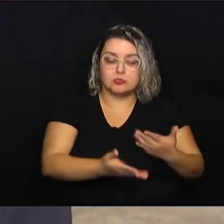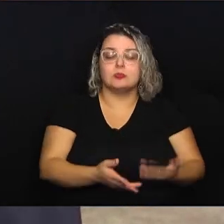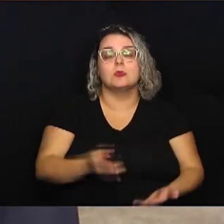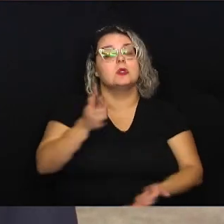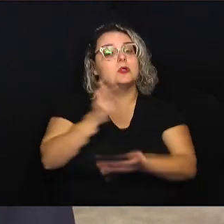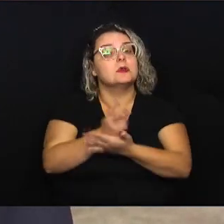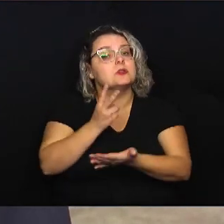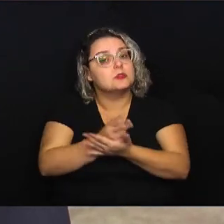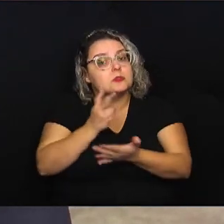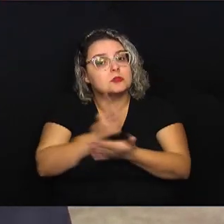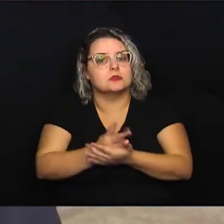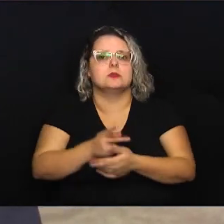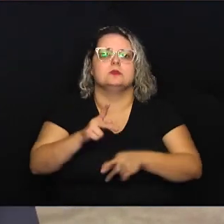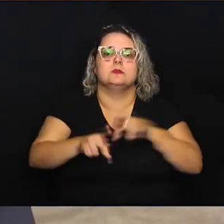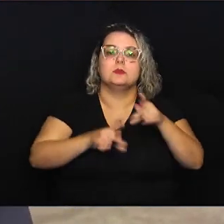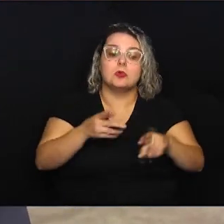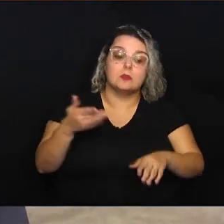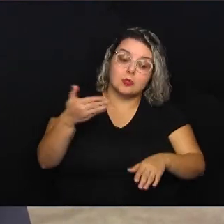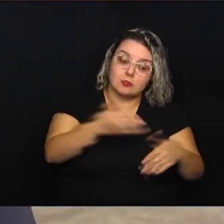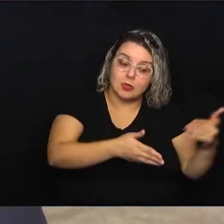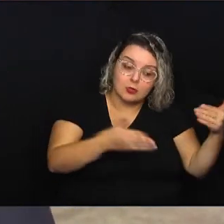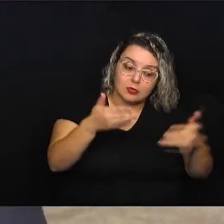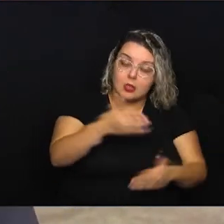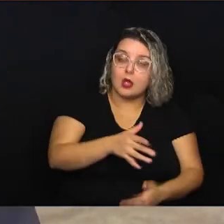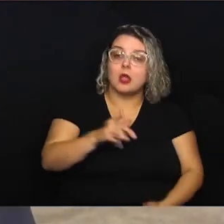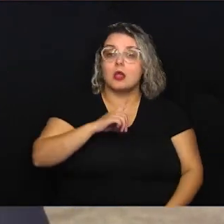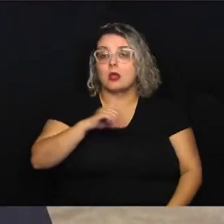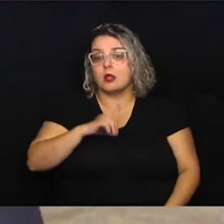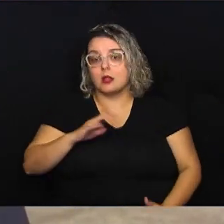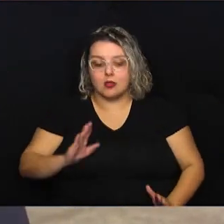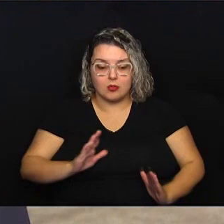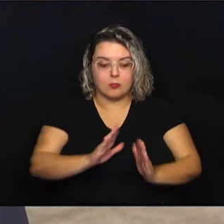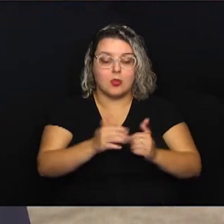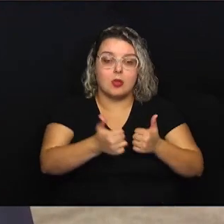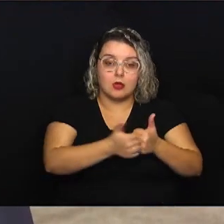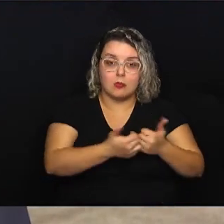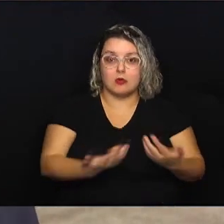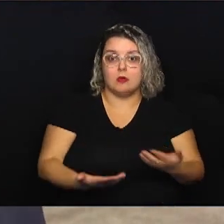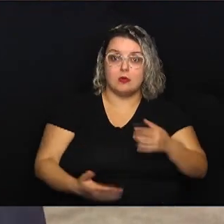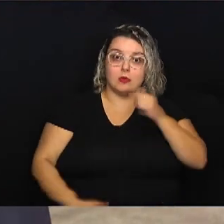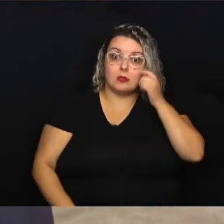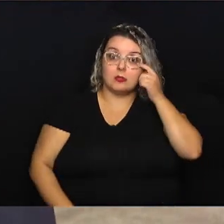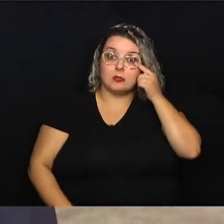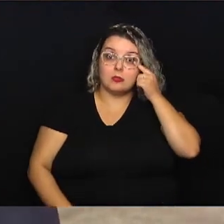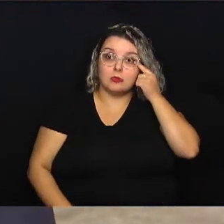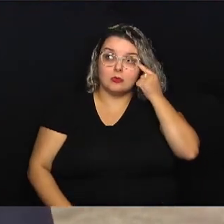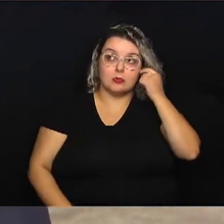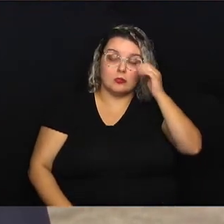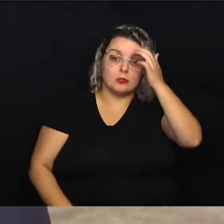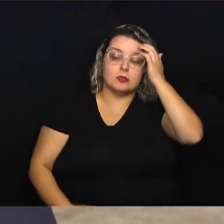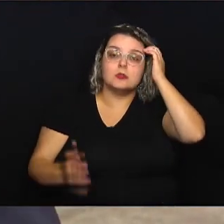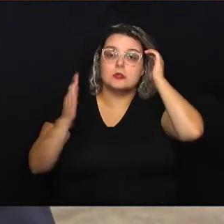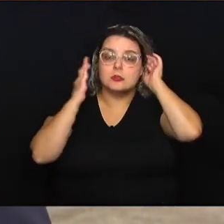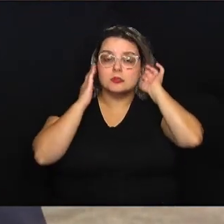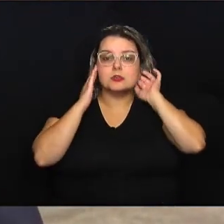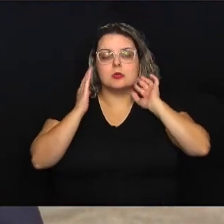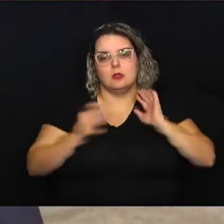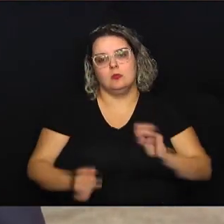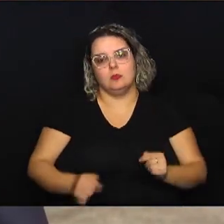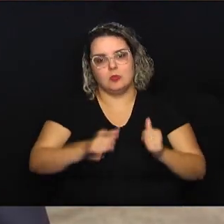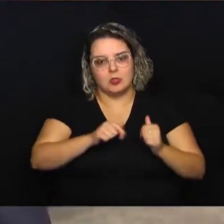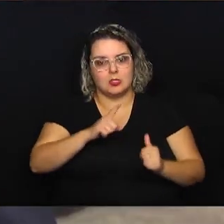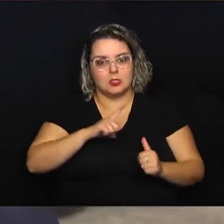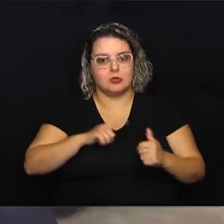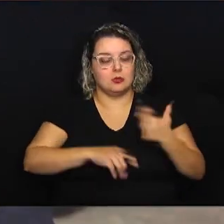a participação da população, porque quem está ali em frente, mora em frente, é que sabe o benefício que é você ter uma